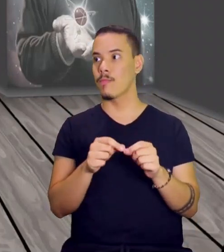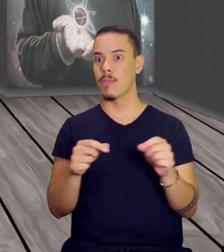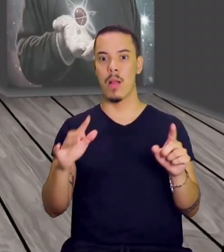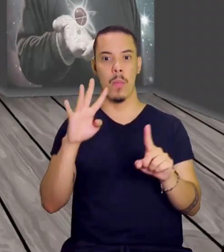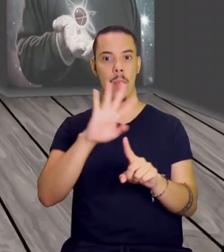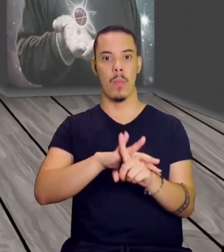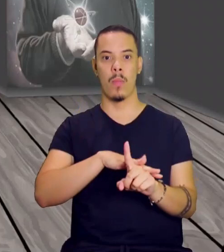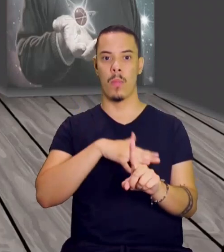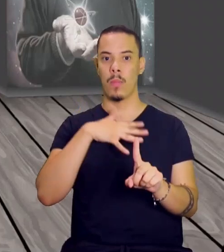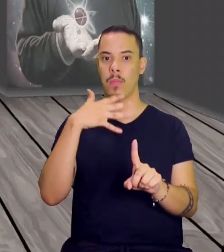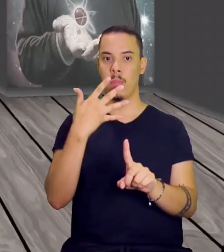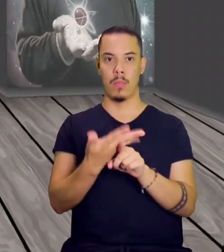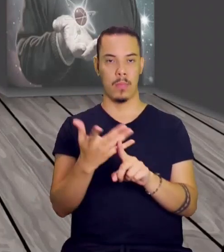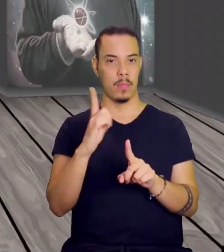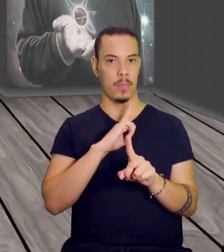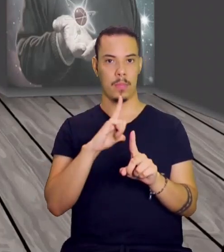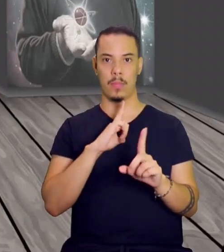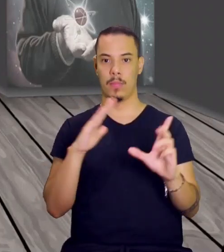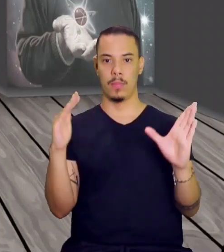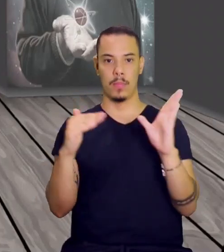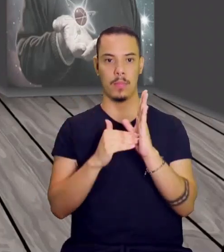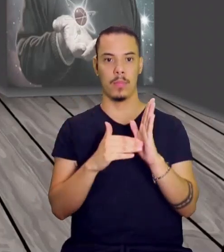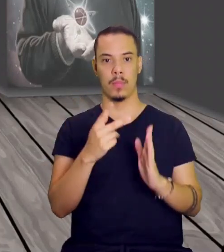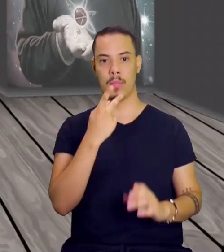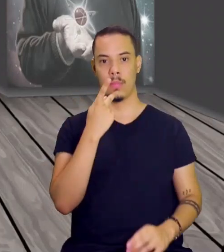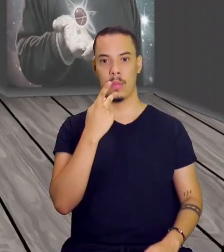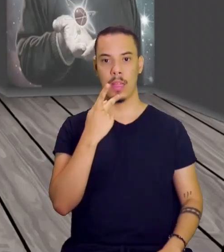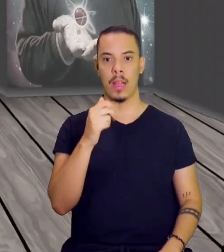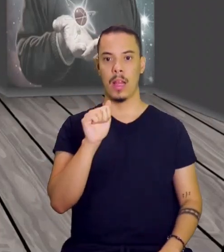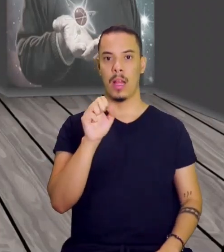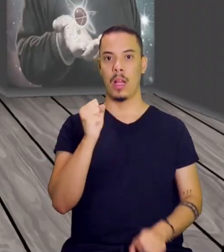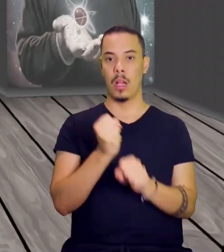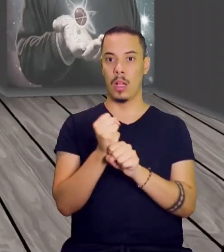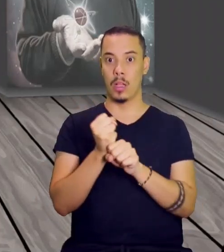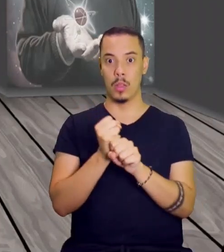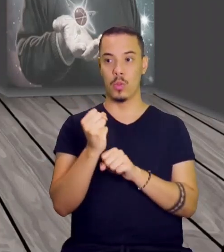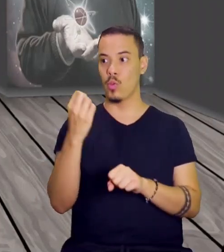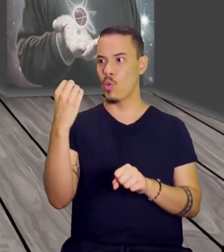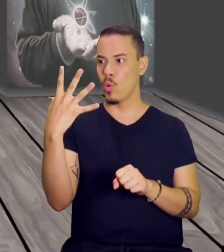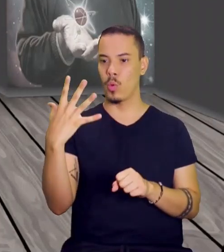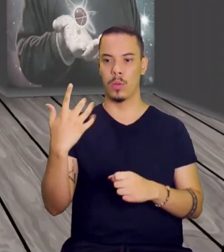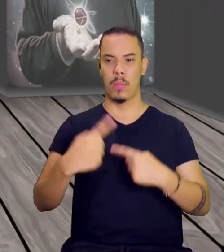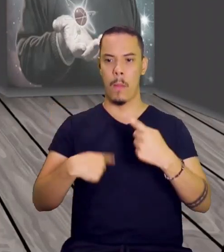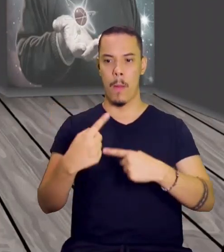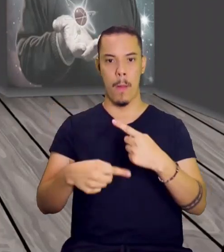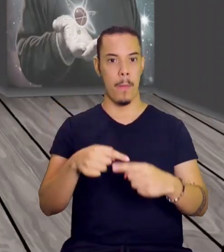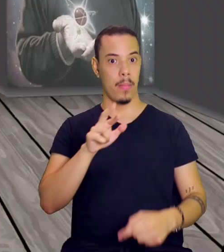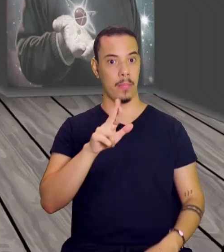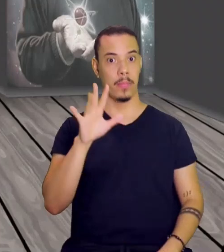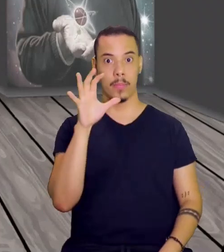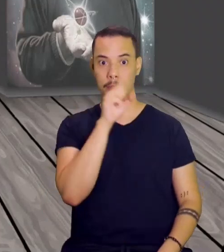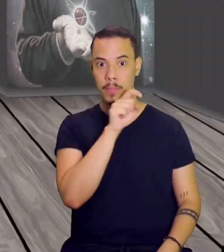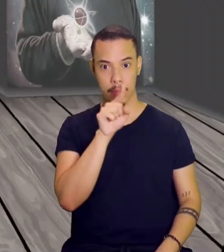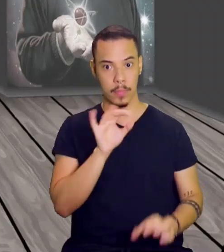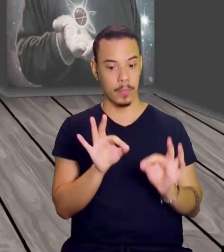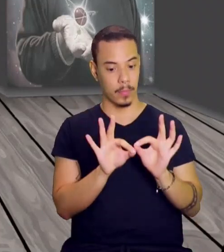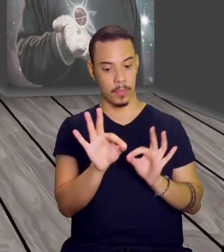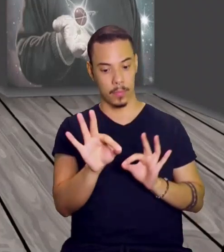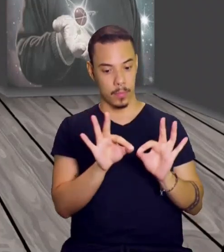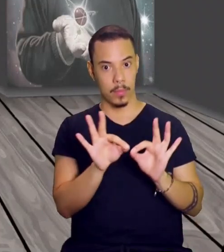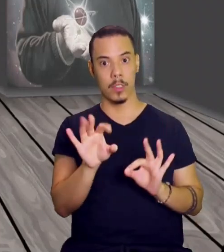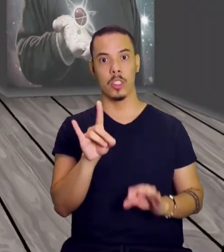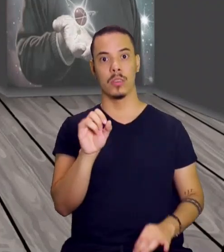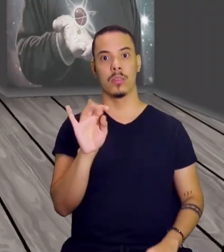professor, como é que a gente considera? Aí tem até o nós chamando ano-luz, né? Exatamente. E ano-luz não é velocidade, pessoal. Distância, hein?